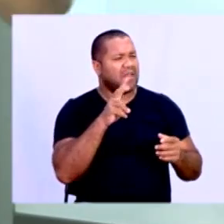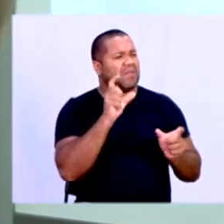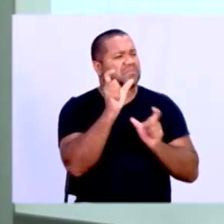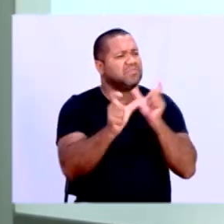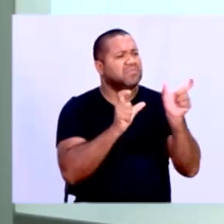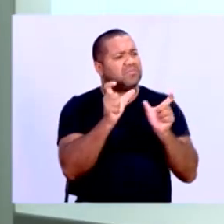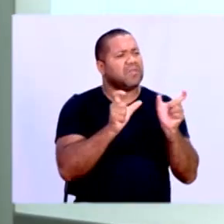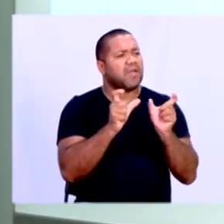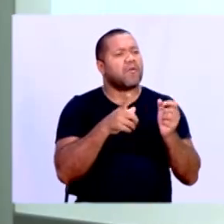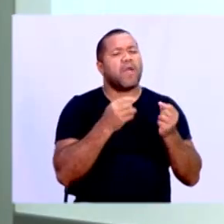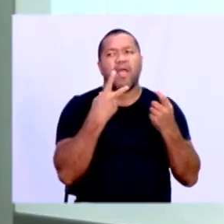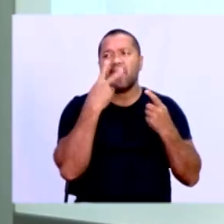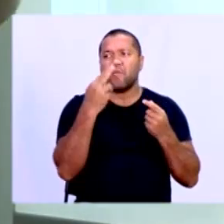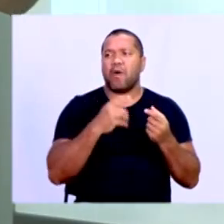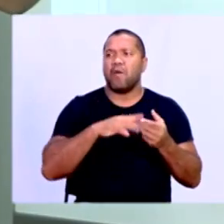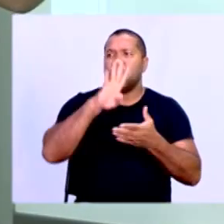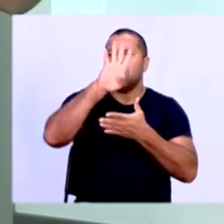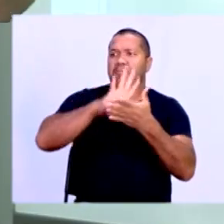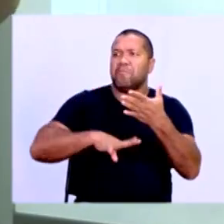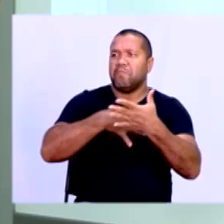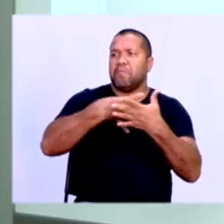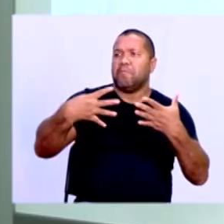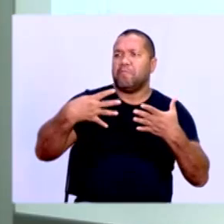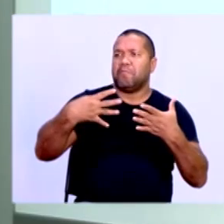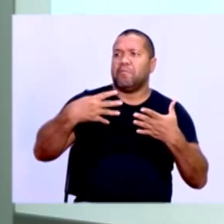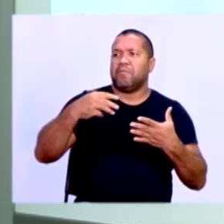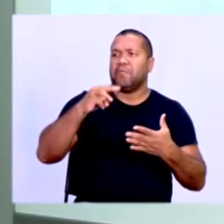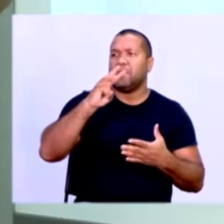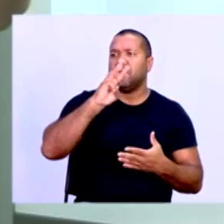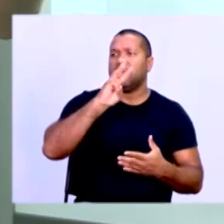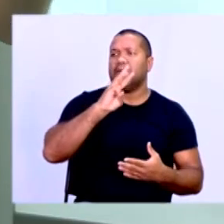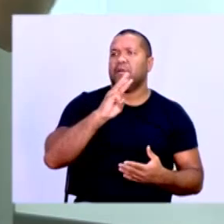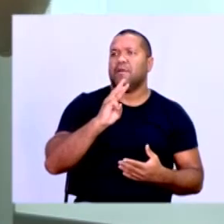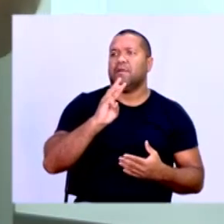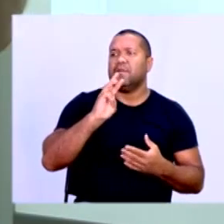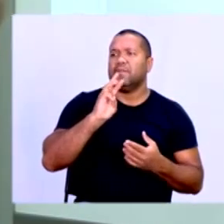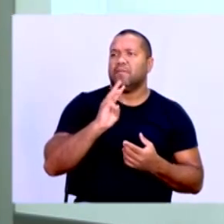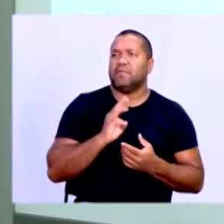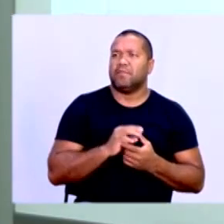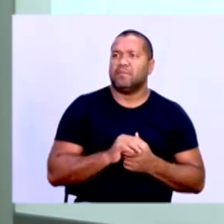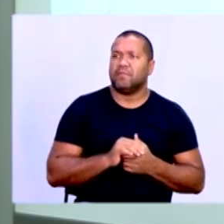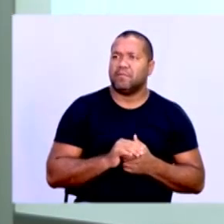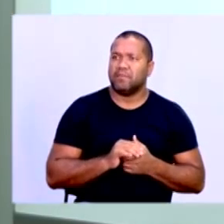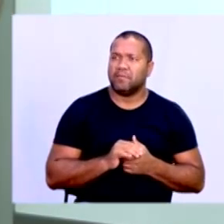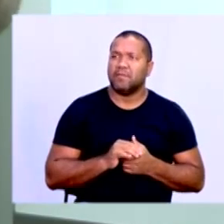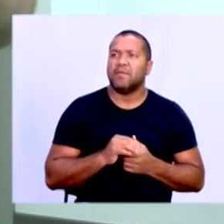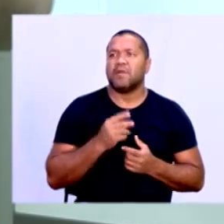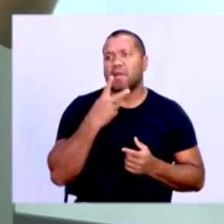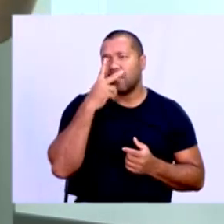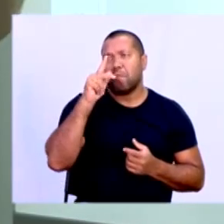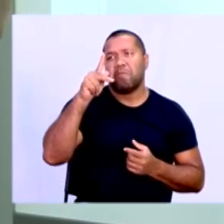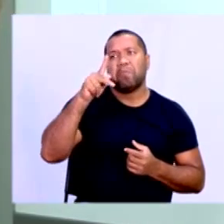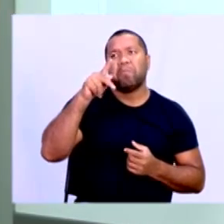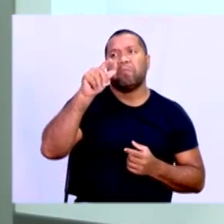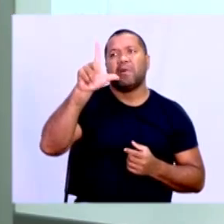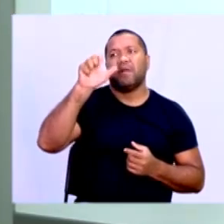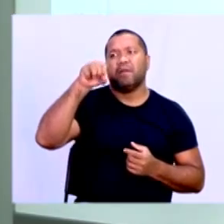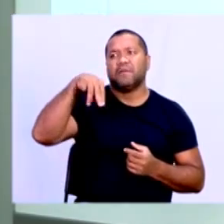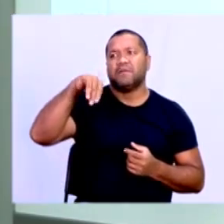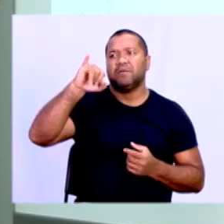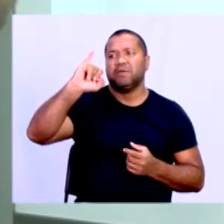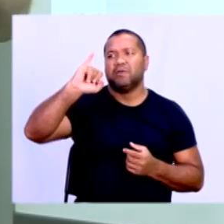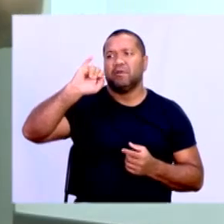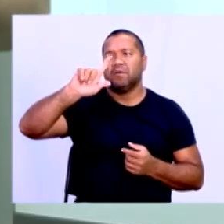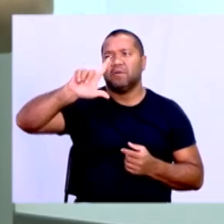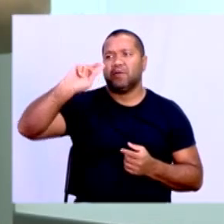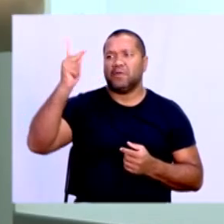uma planilha, tá? Porque uma planilha também é como se fosse uma tabela de um banco de dados. Imagine uma planilha que você tem